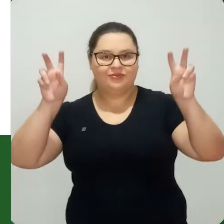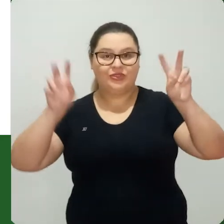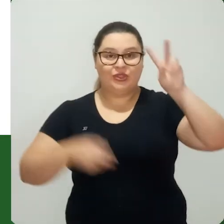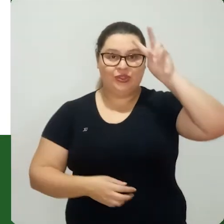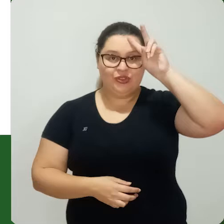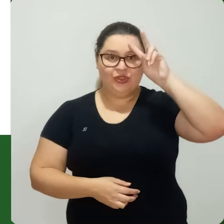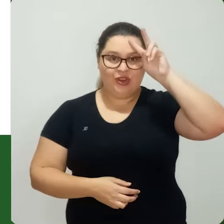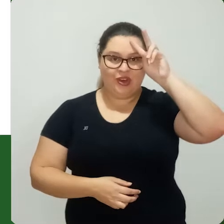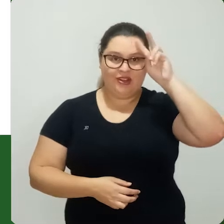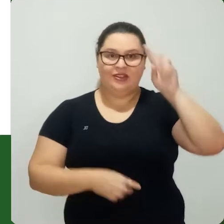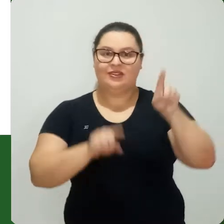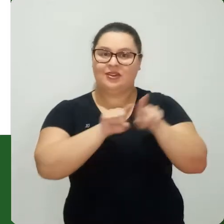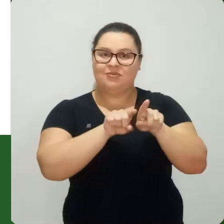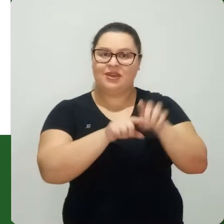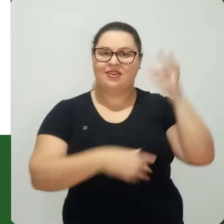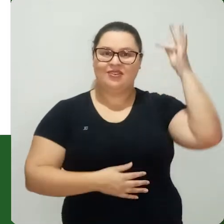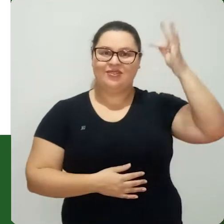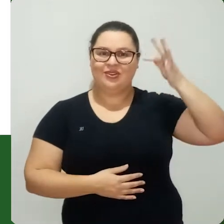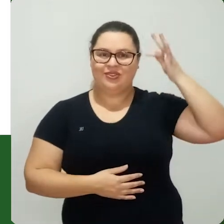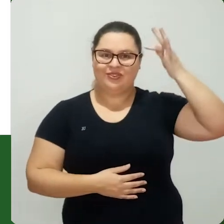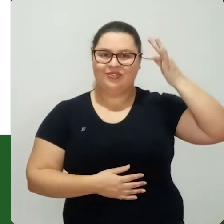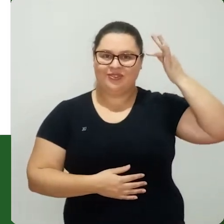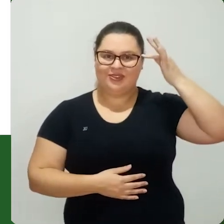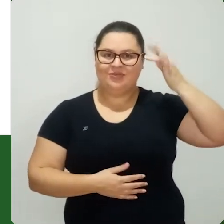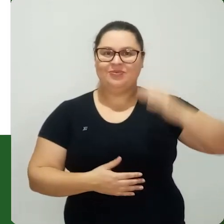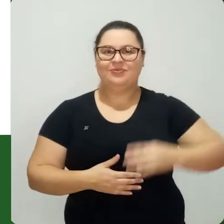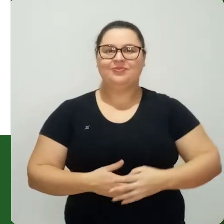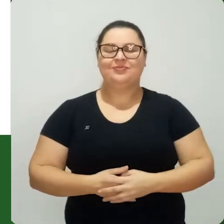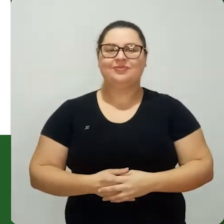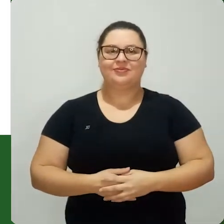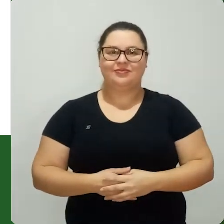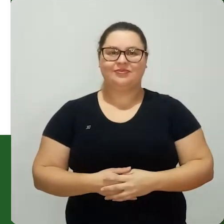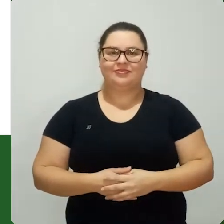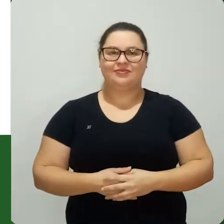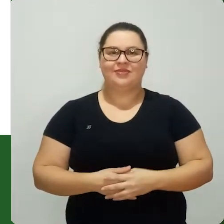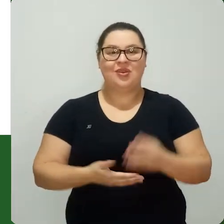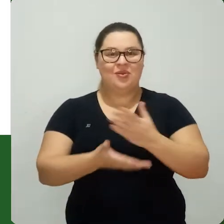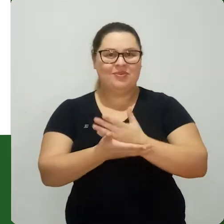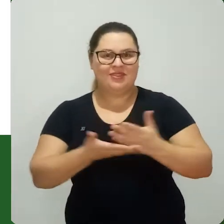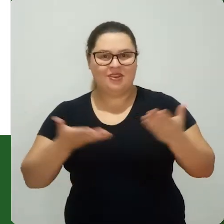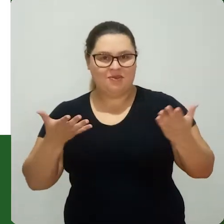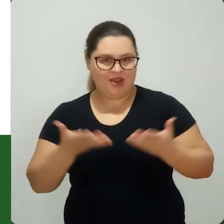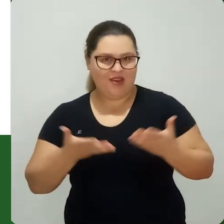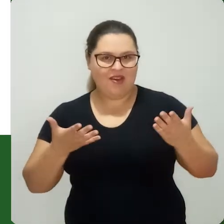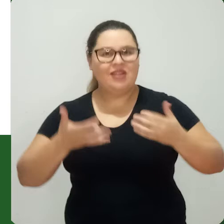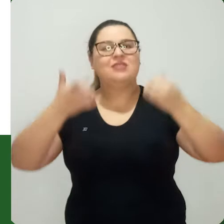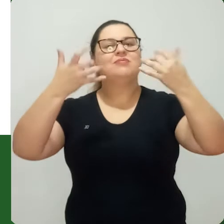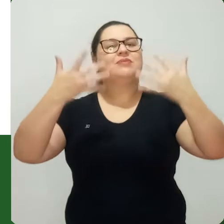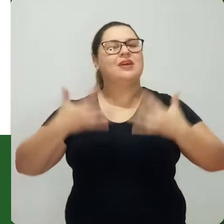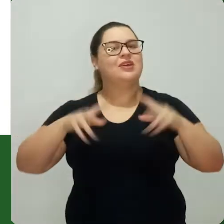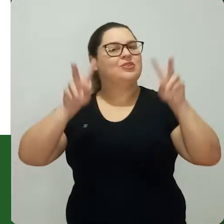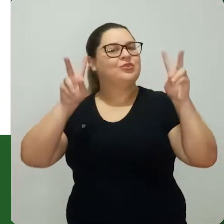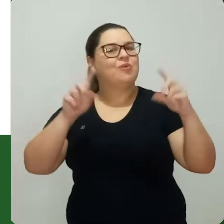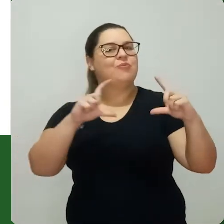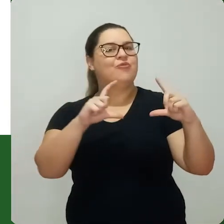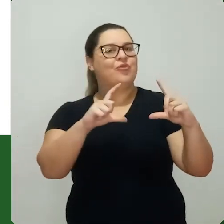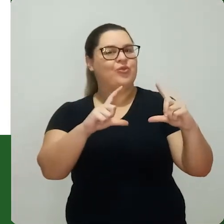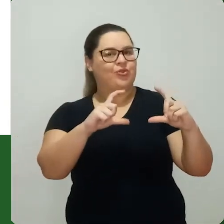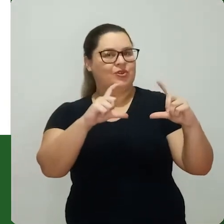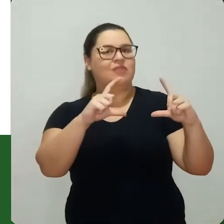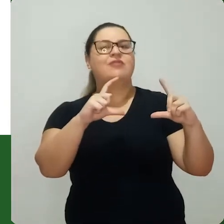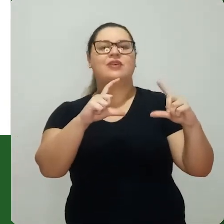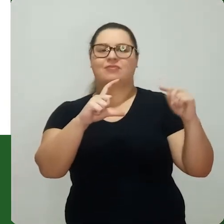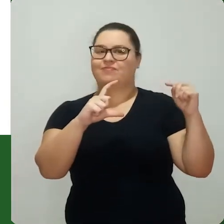começamos agora a falar sobre fotografia. E a nossa fotografia começa justamente aqui, nessa tela em branco. Que pode ser uma